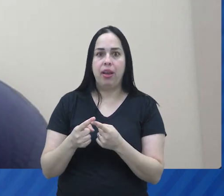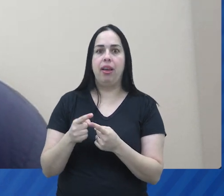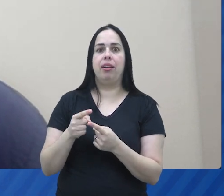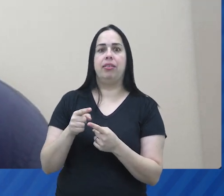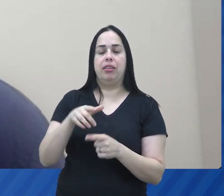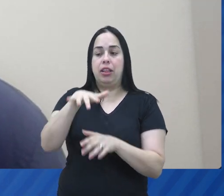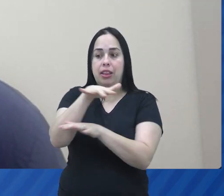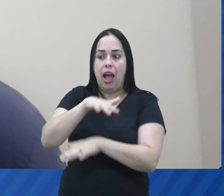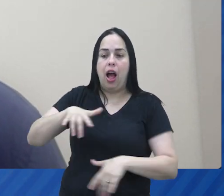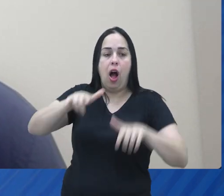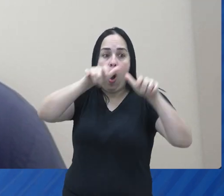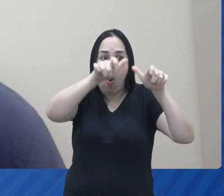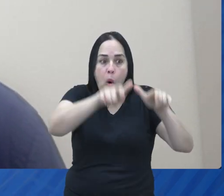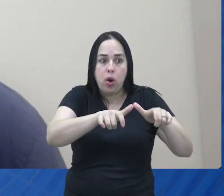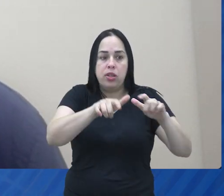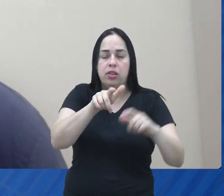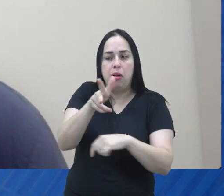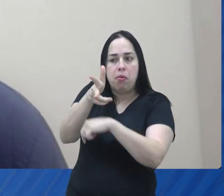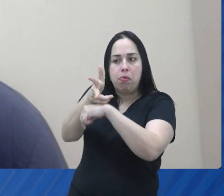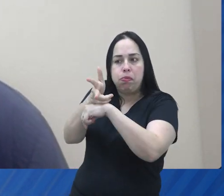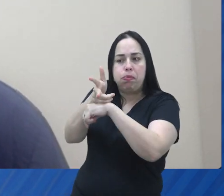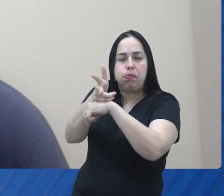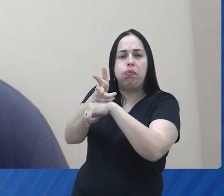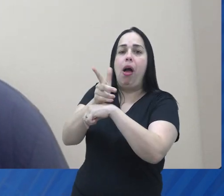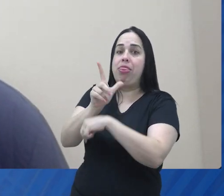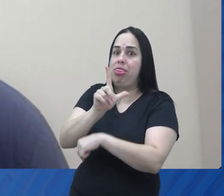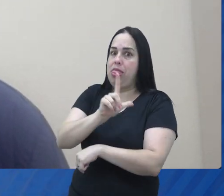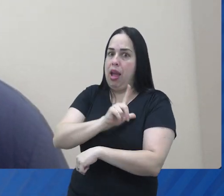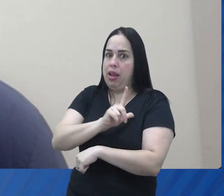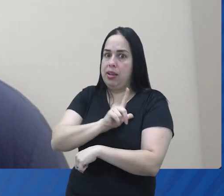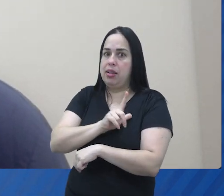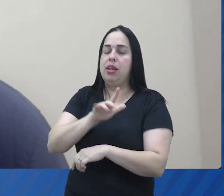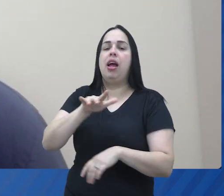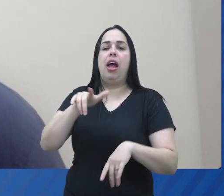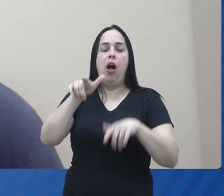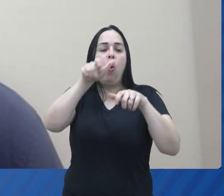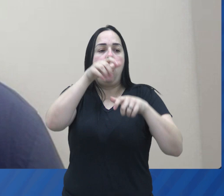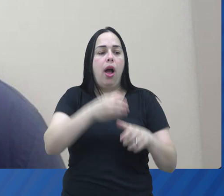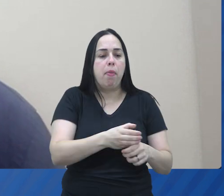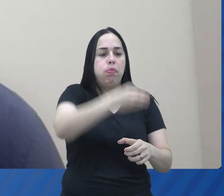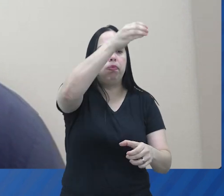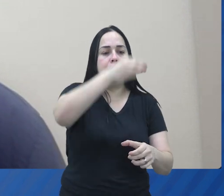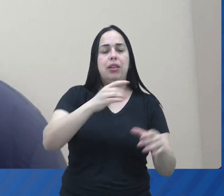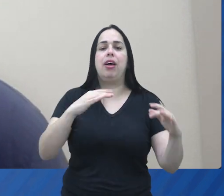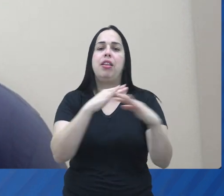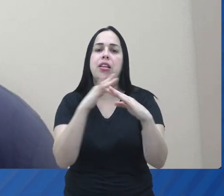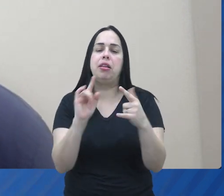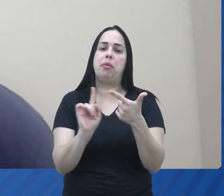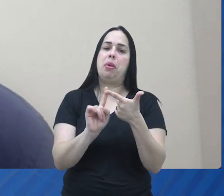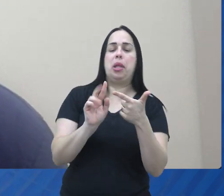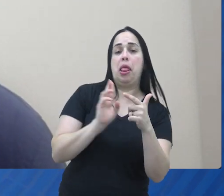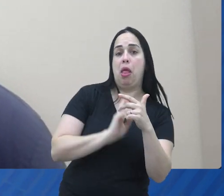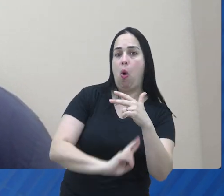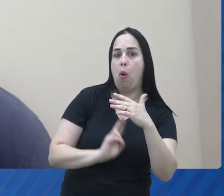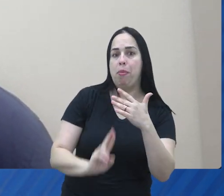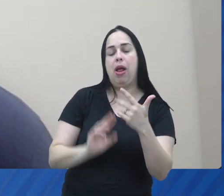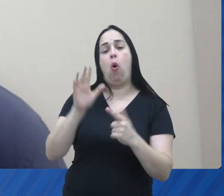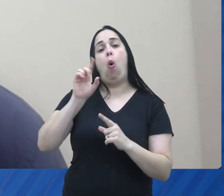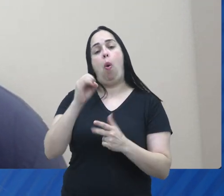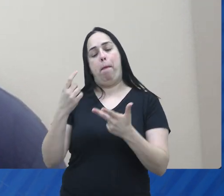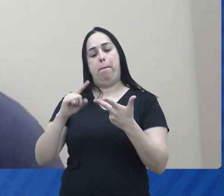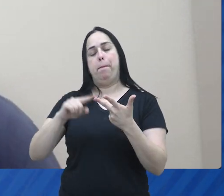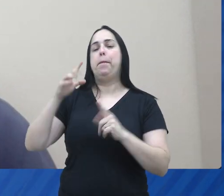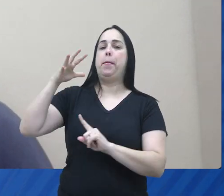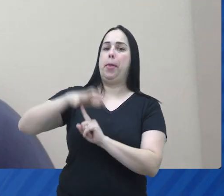muitas perturbações nesses locais onde estão instalados, normalmente em locais que podem ter bastante movimento, perto de estação rodoviária,